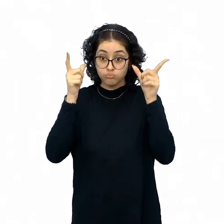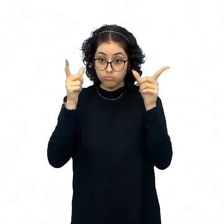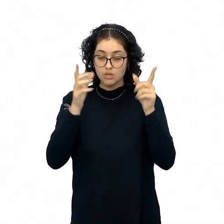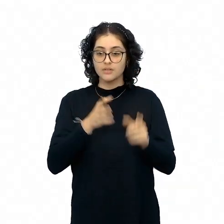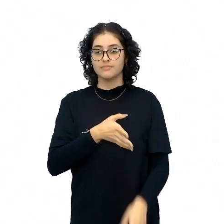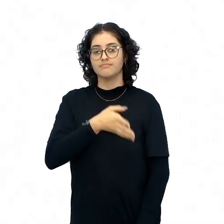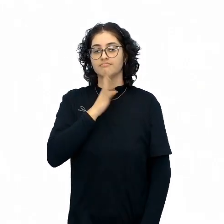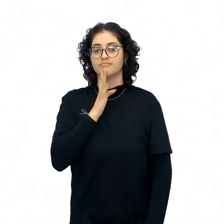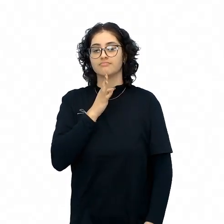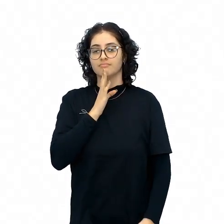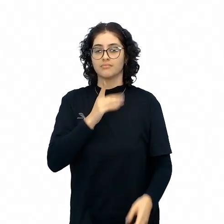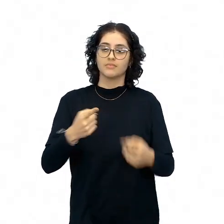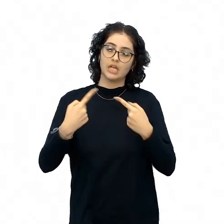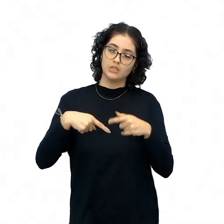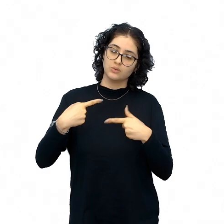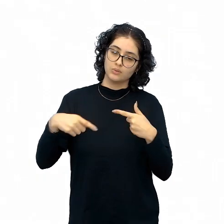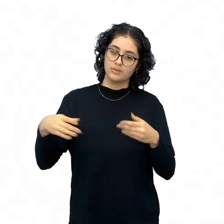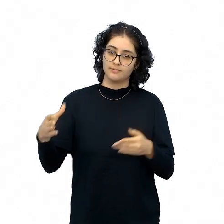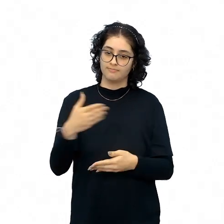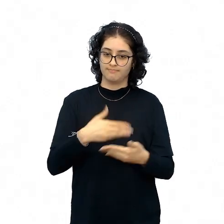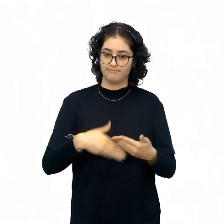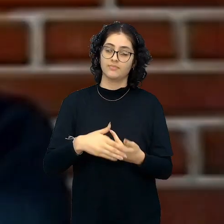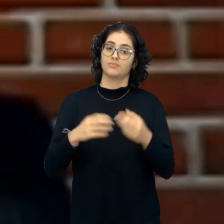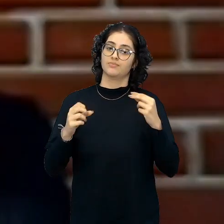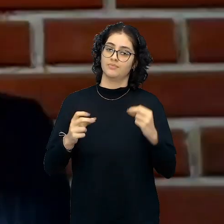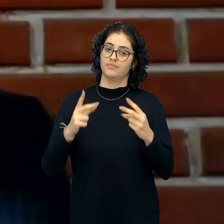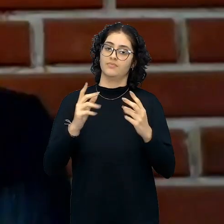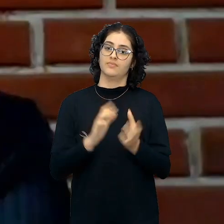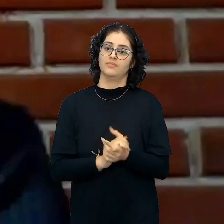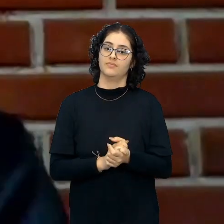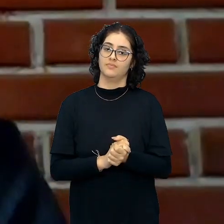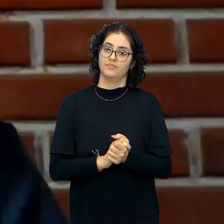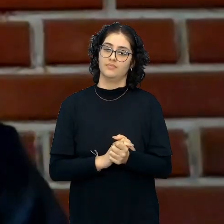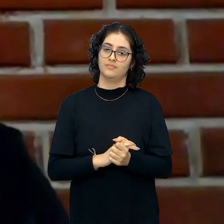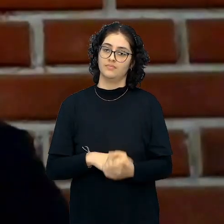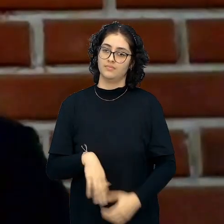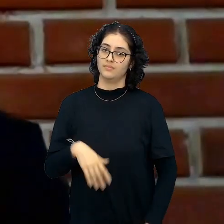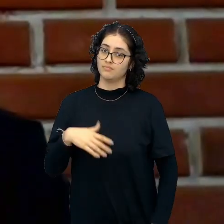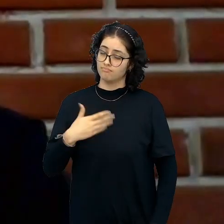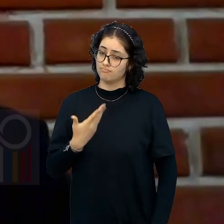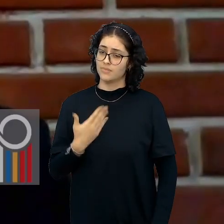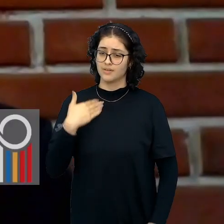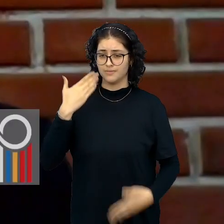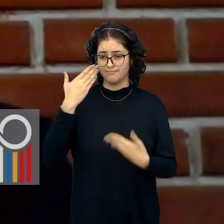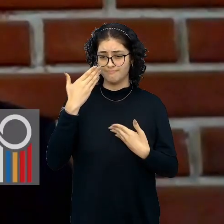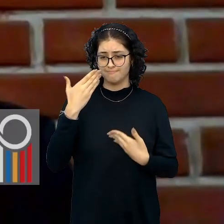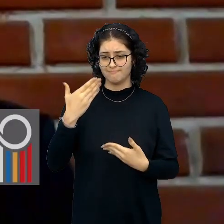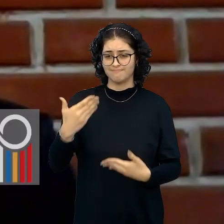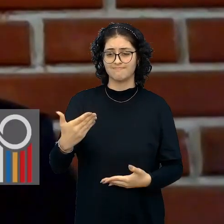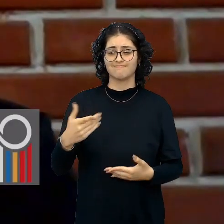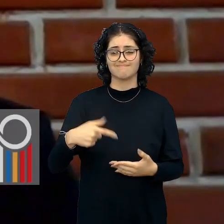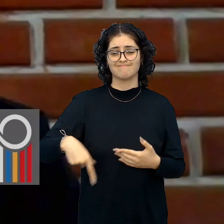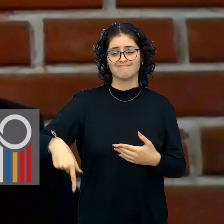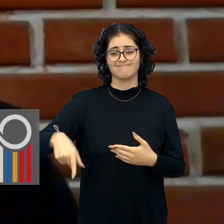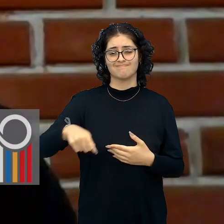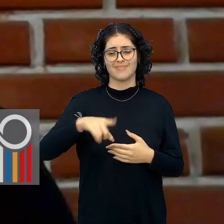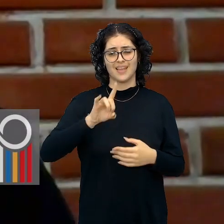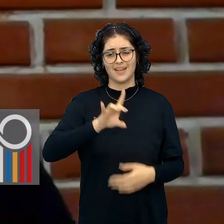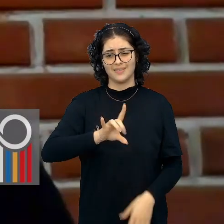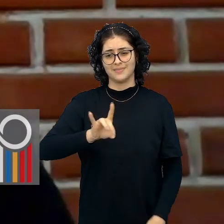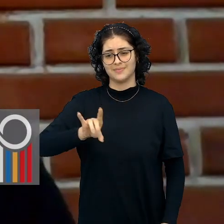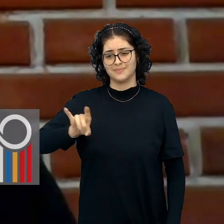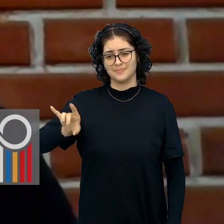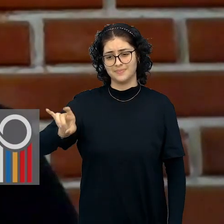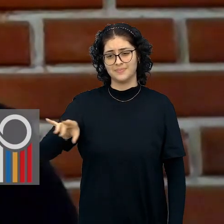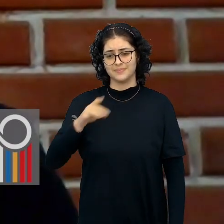conhecimentos e as discussões feitas com vocês aqui, ok? Então, eu agradeço imensamente a participação de cada um, de